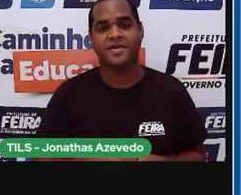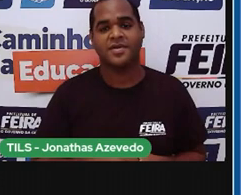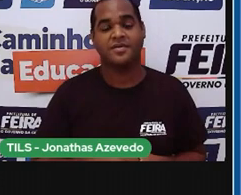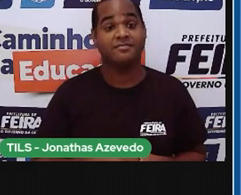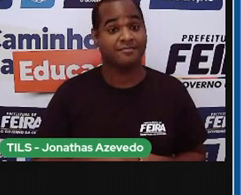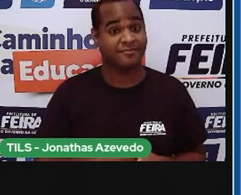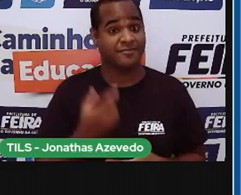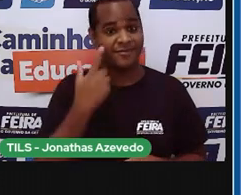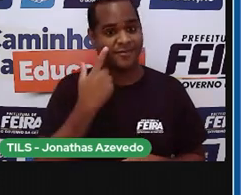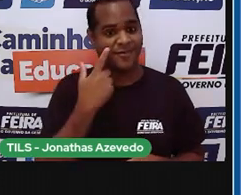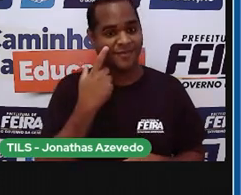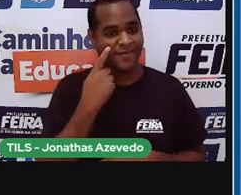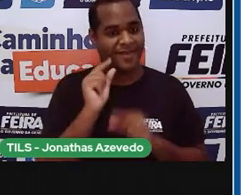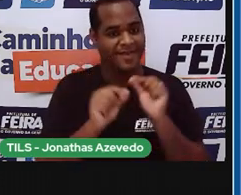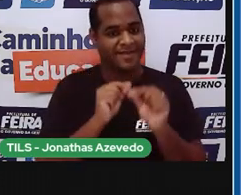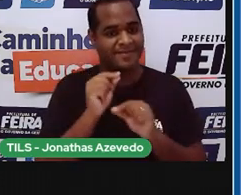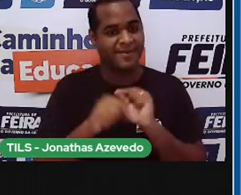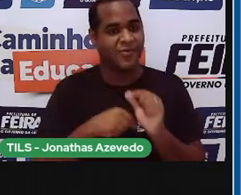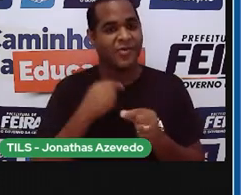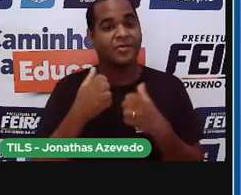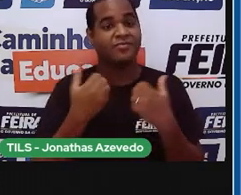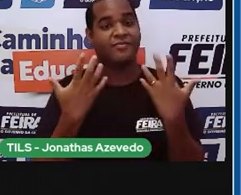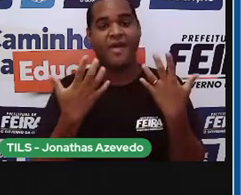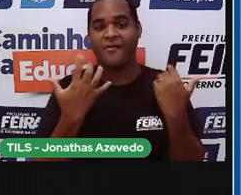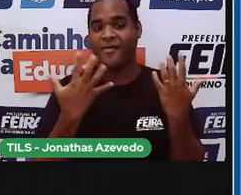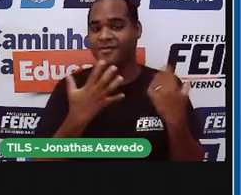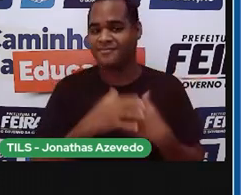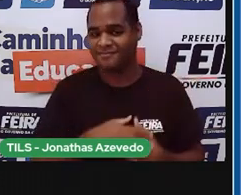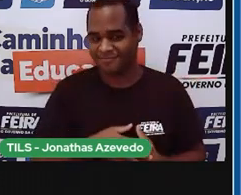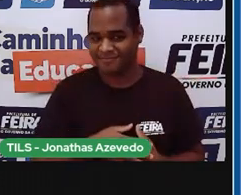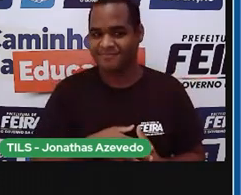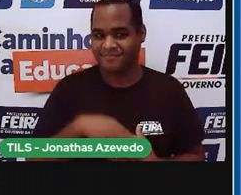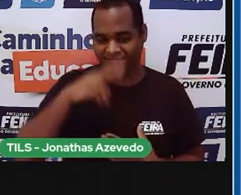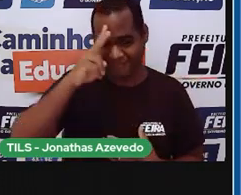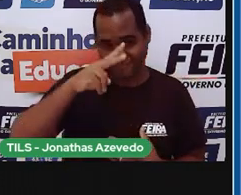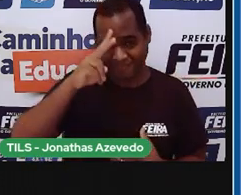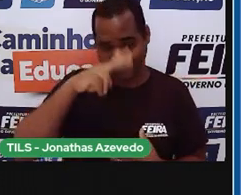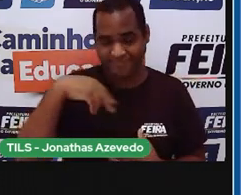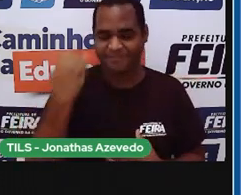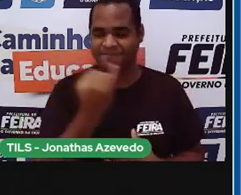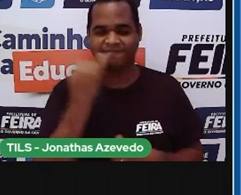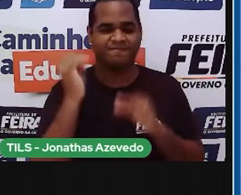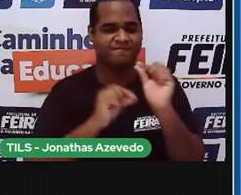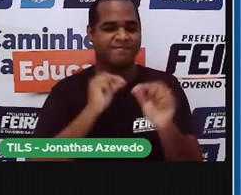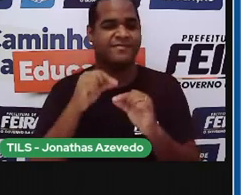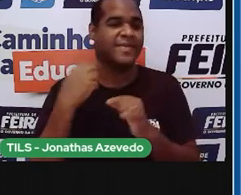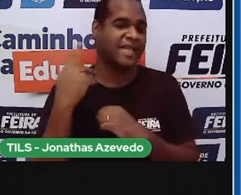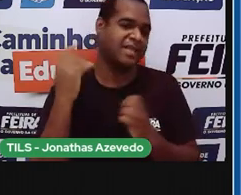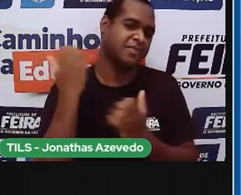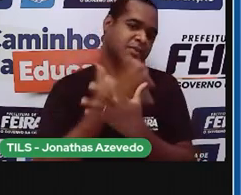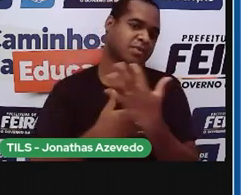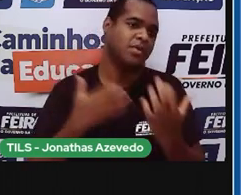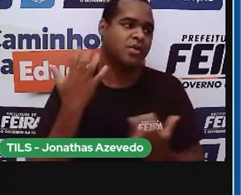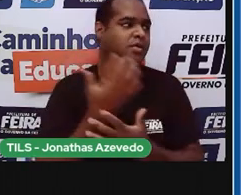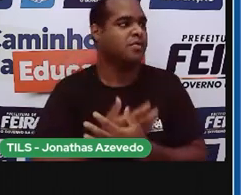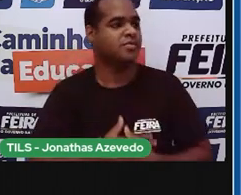o instrumento musical, lembrando que estão todos na música, tá bom?